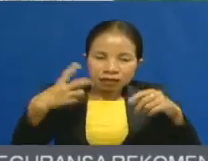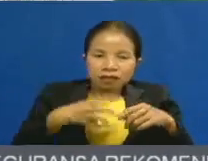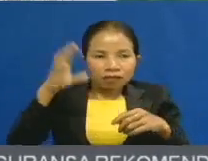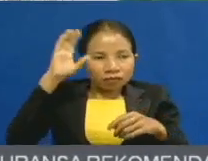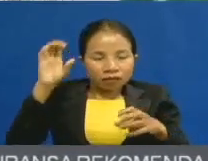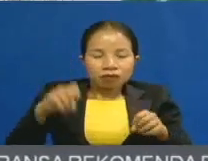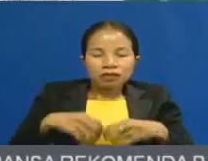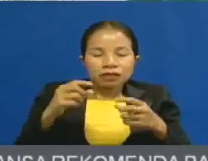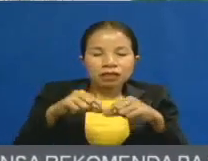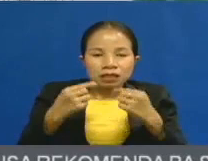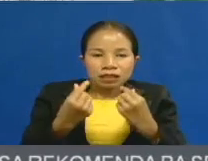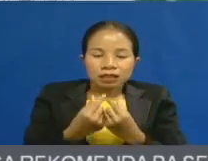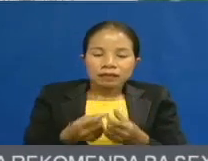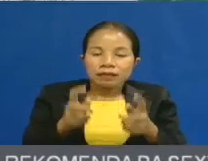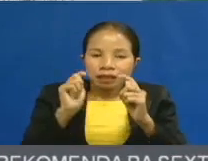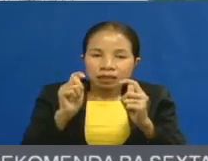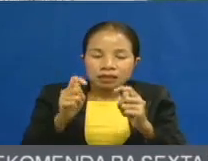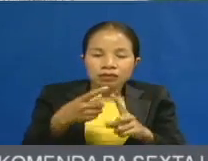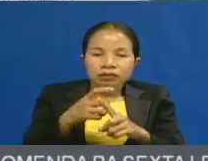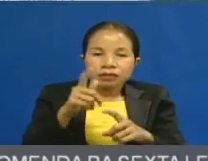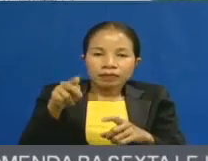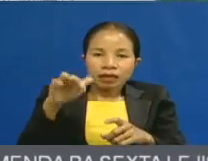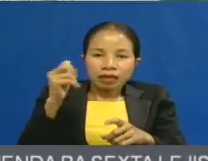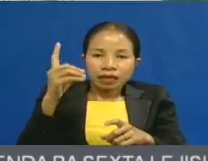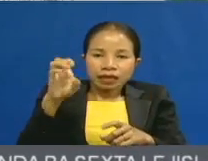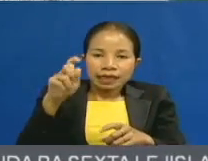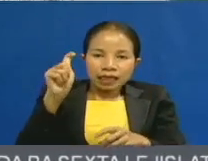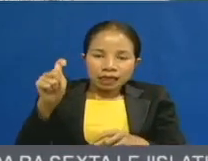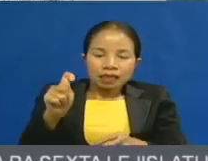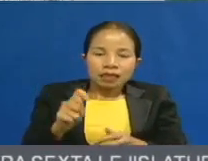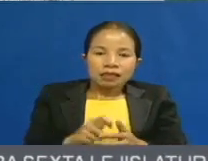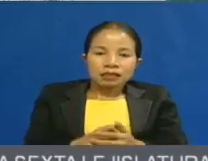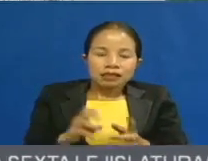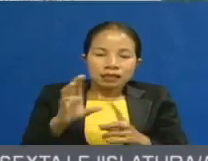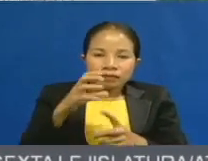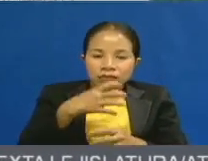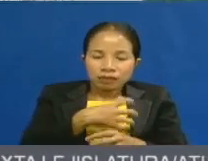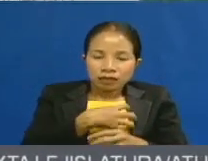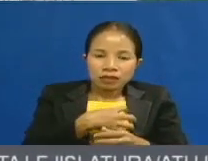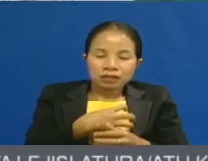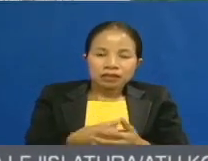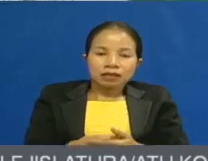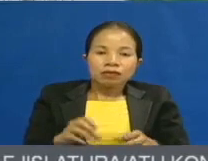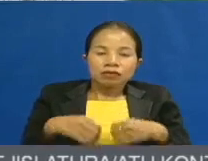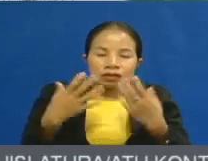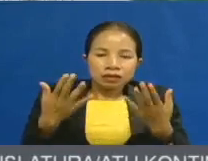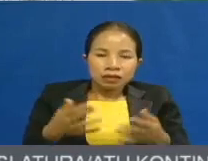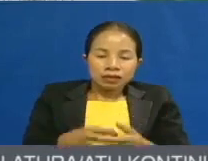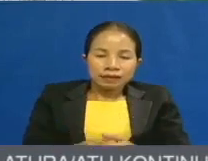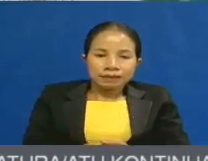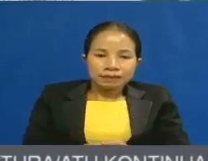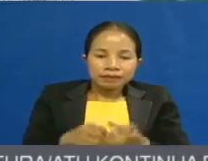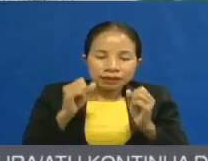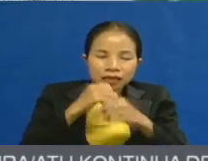wesa para equipa be counseling né ne fatin ia comando pessoal de formação para wesa maka